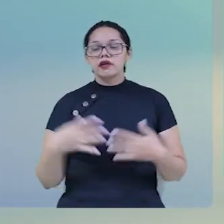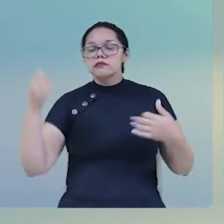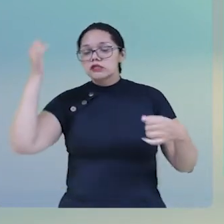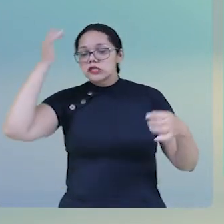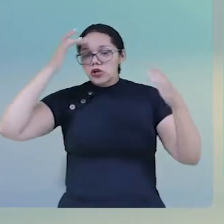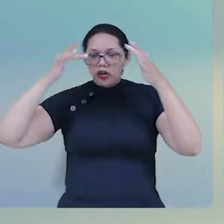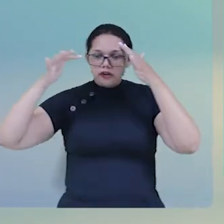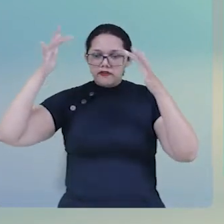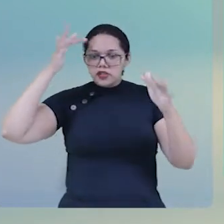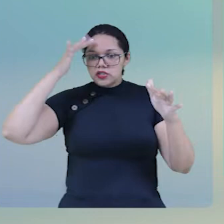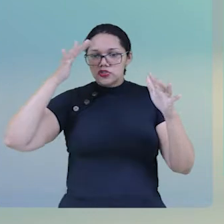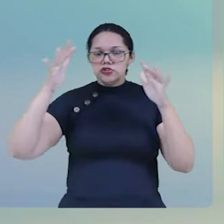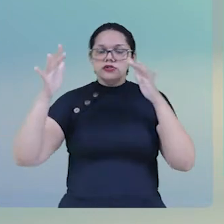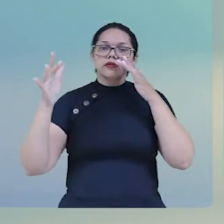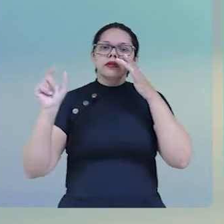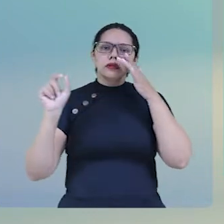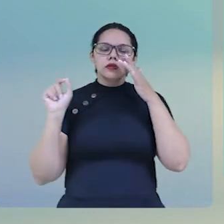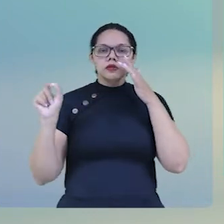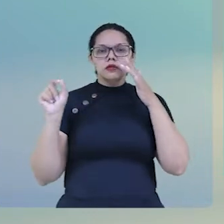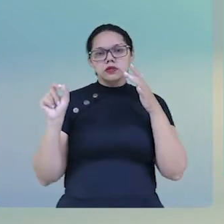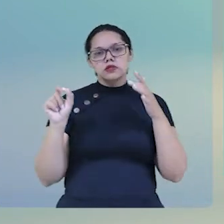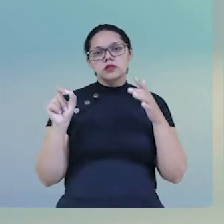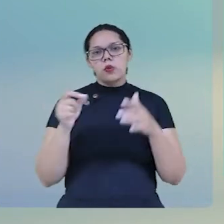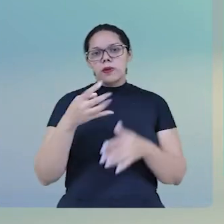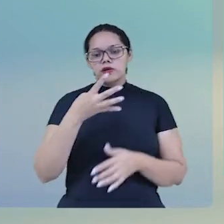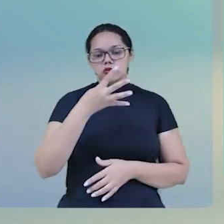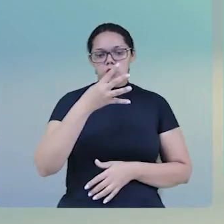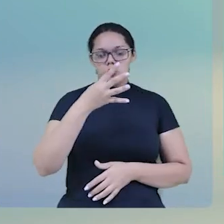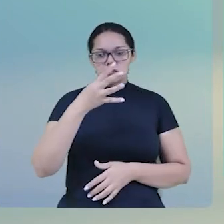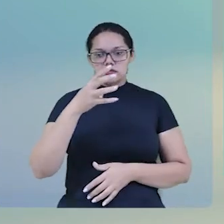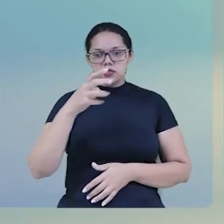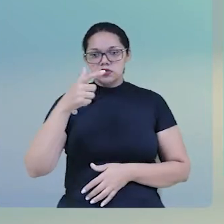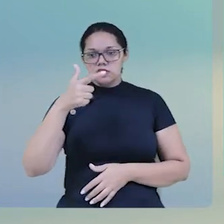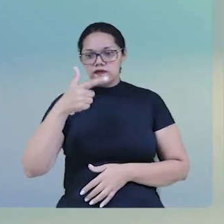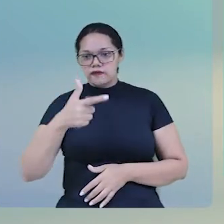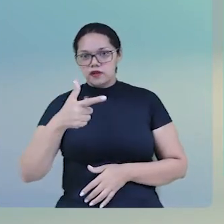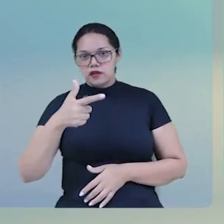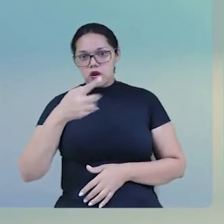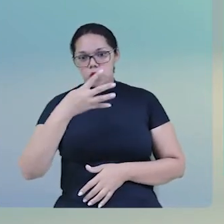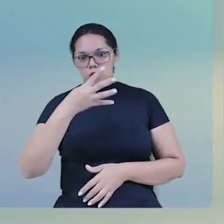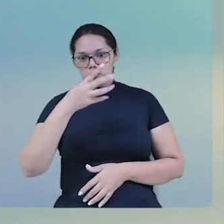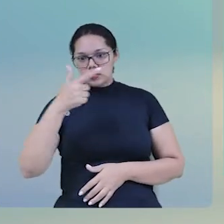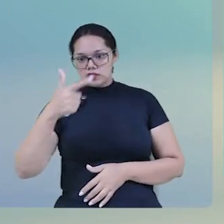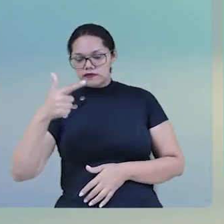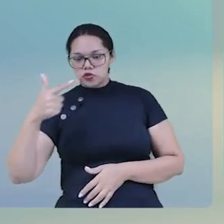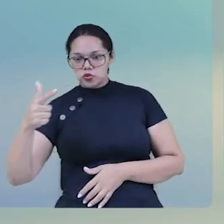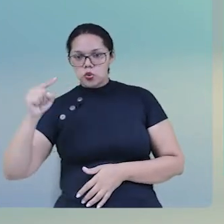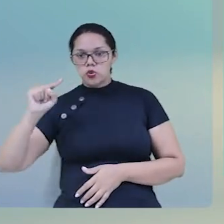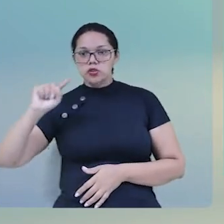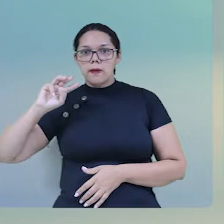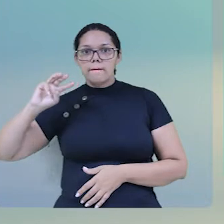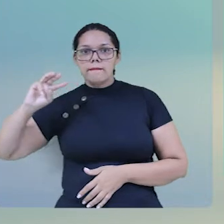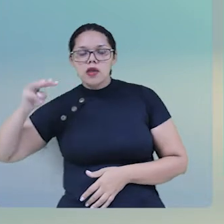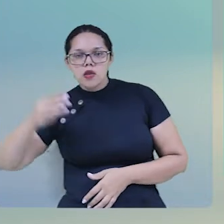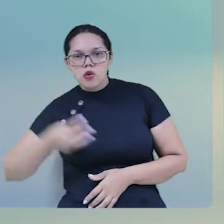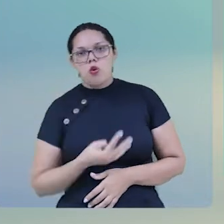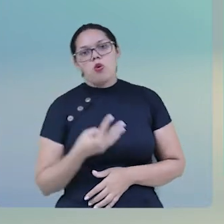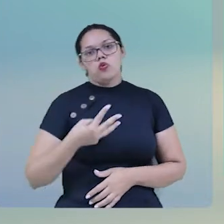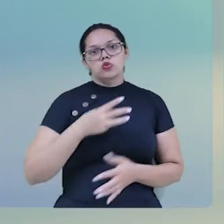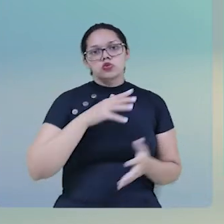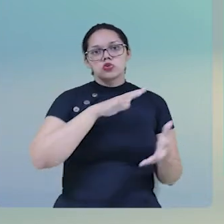E aí, para a gente refletir, são mais de 422 milhões de pessoas diabéticas